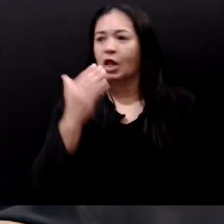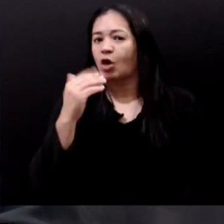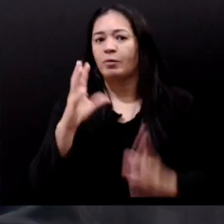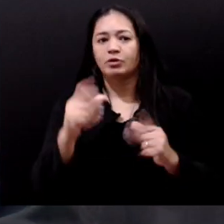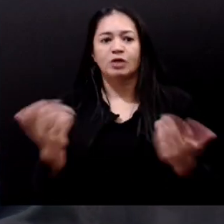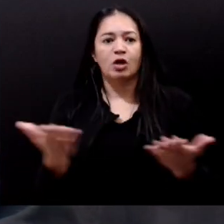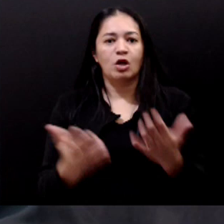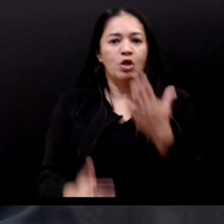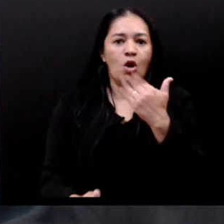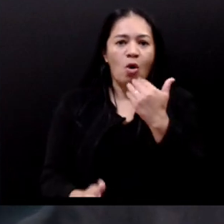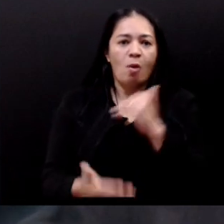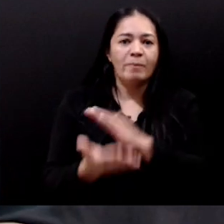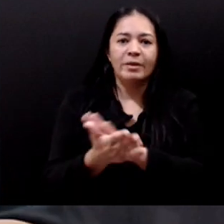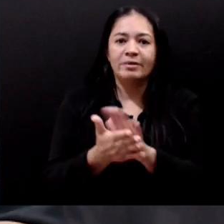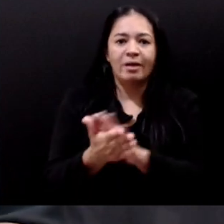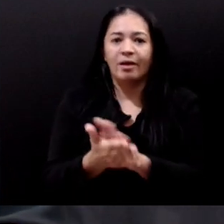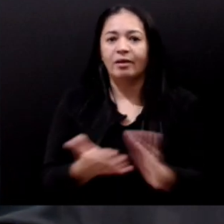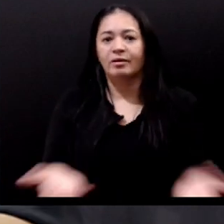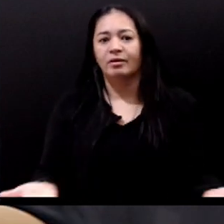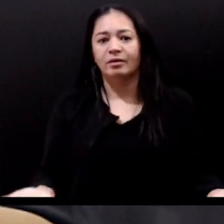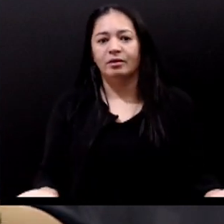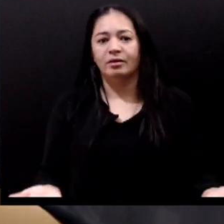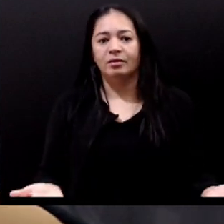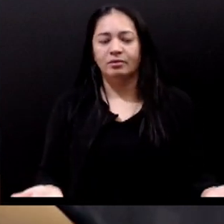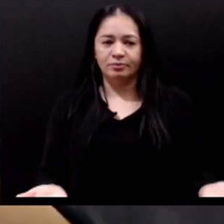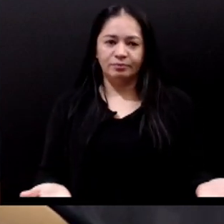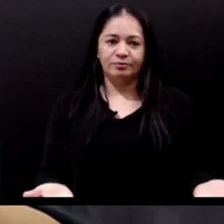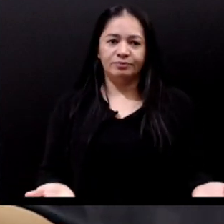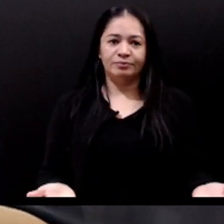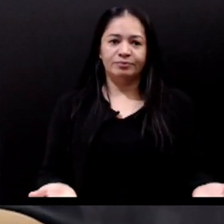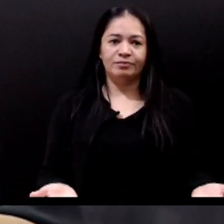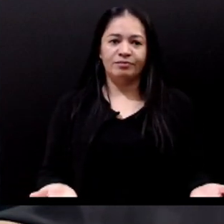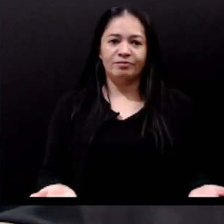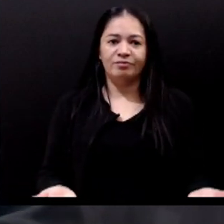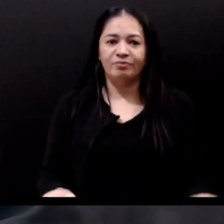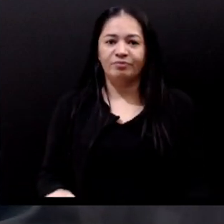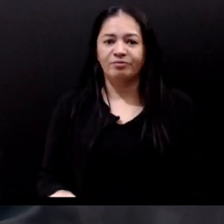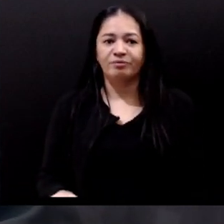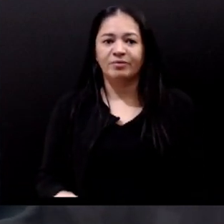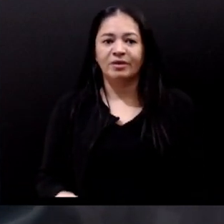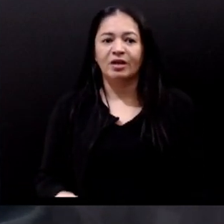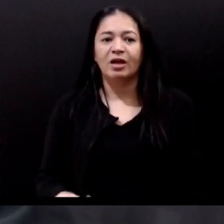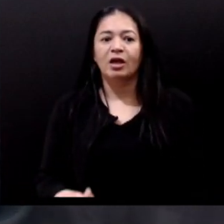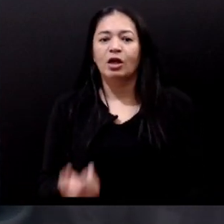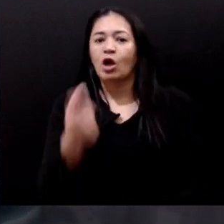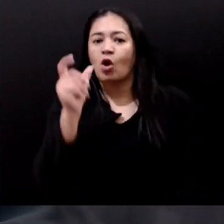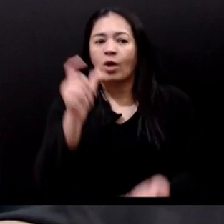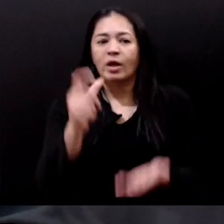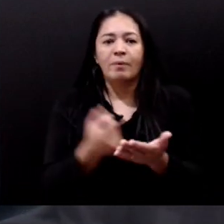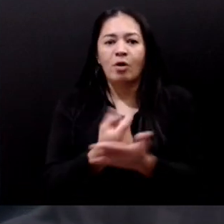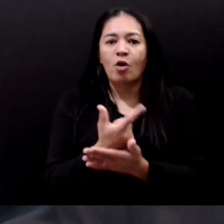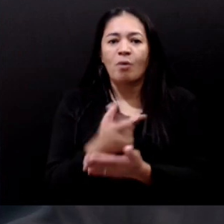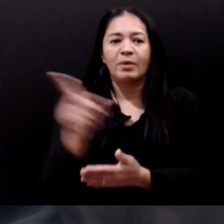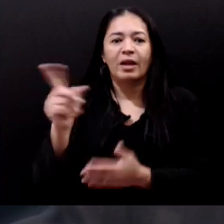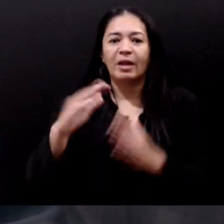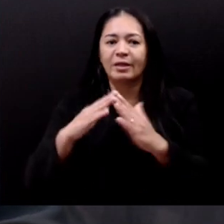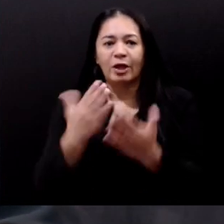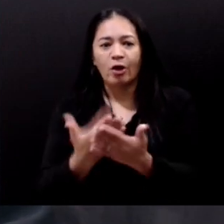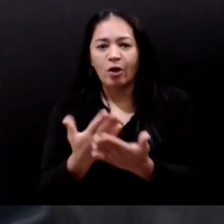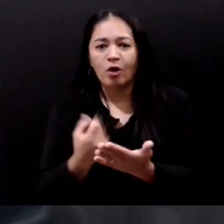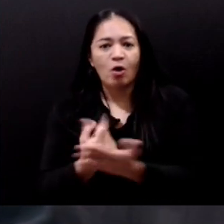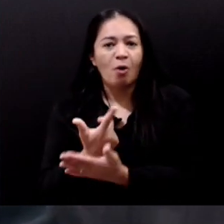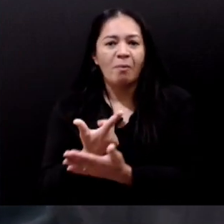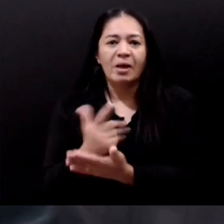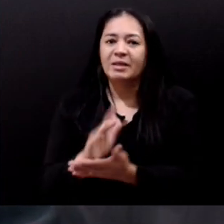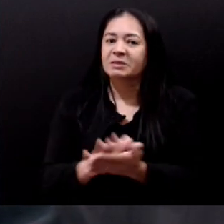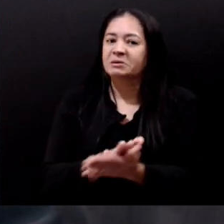nada", enche o cartãozinho dela de dinheiro para ela comprar coisa na cantina na escola, não tá comprando mais nada.